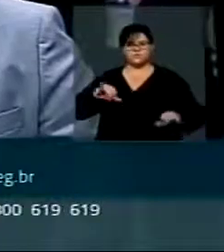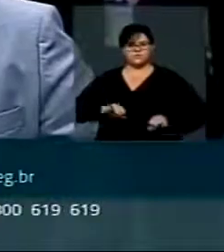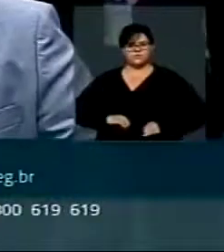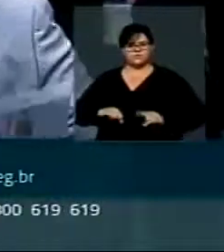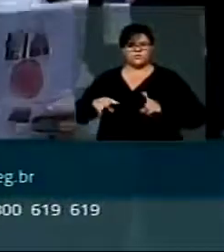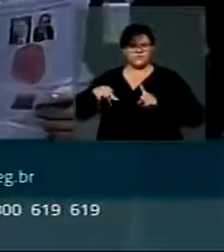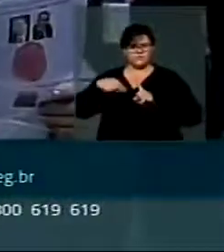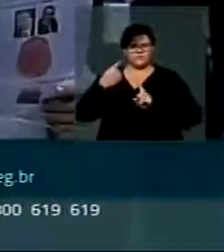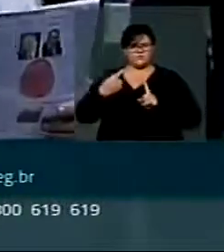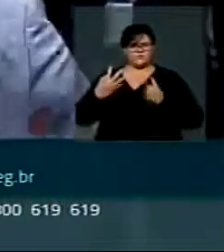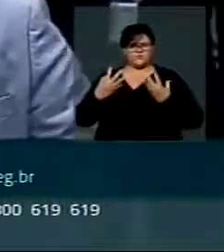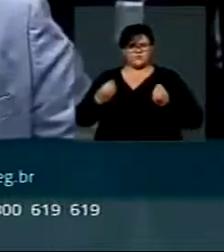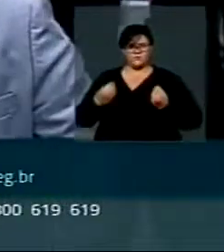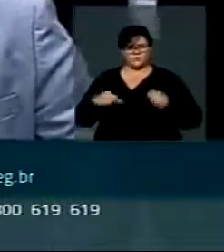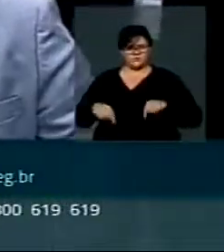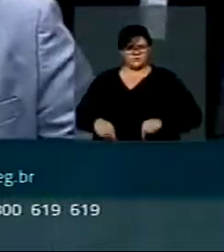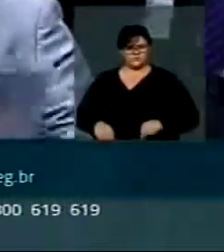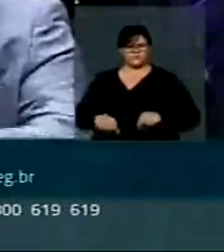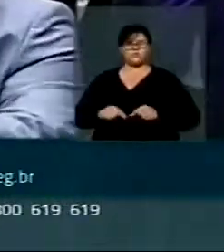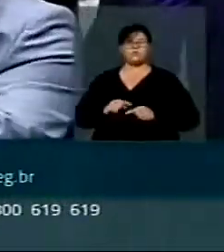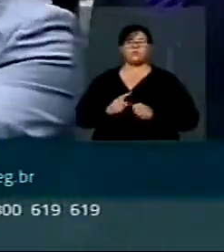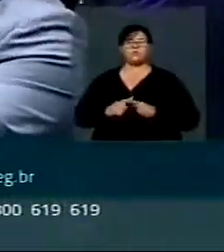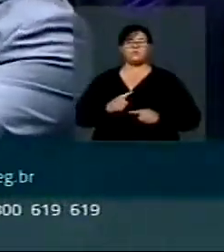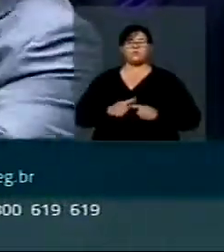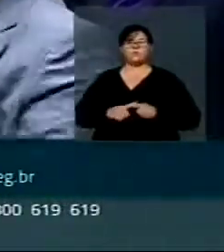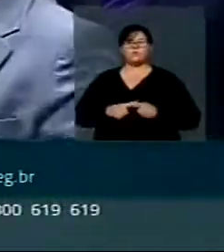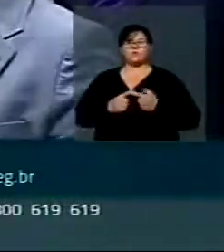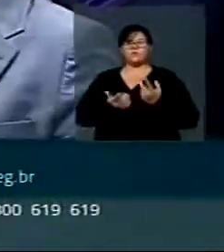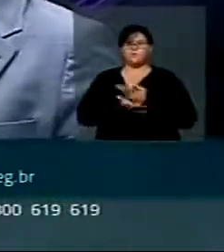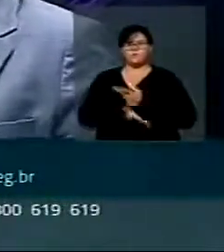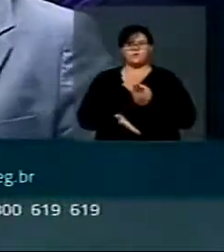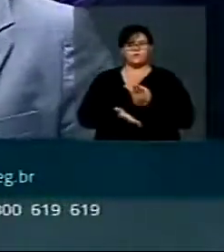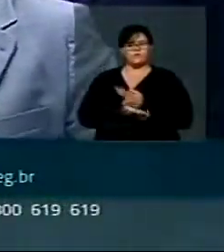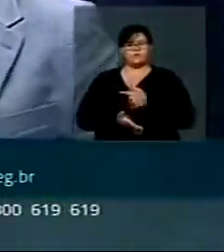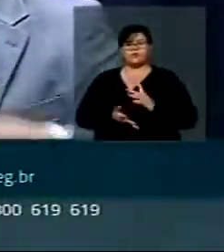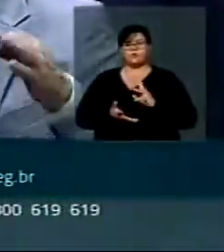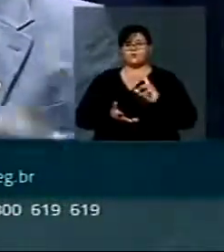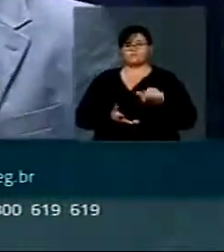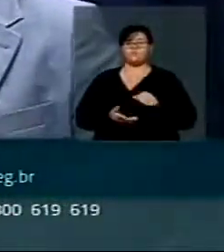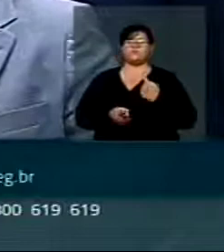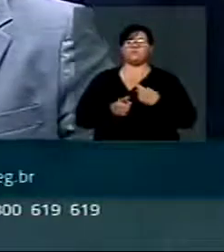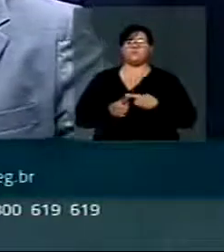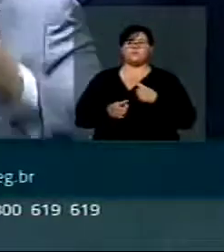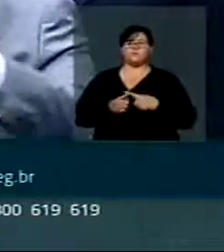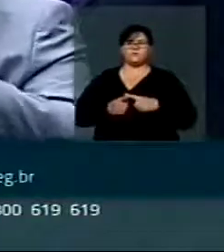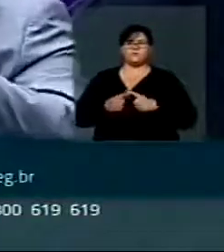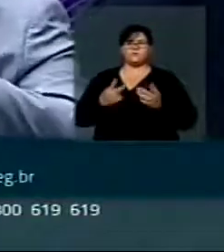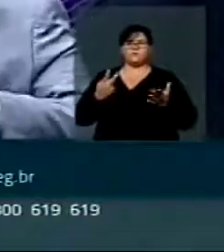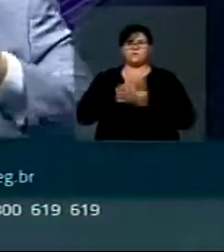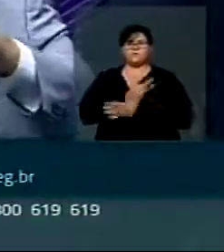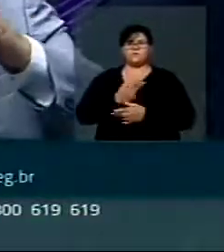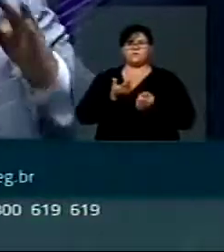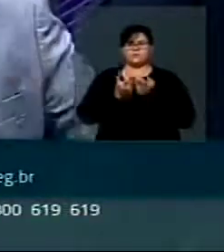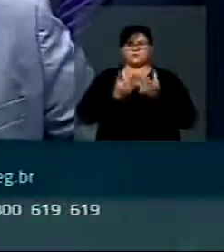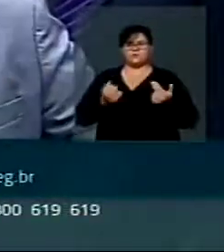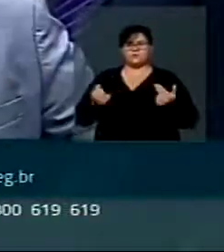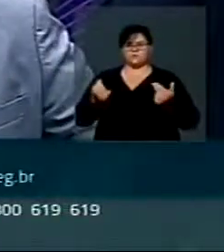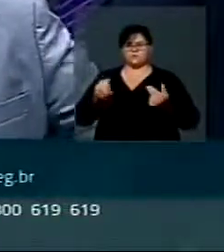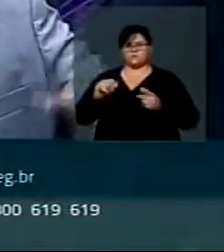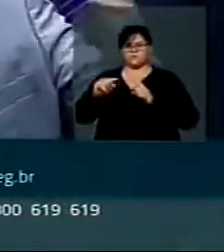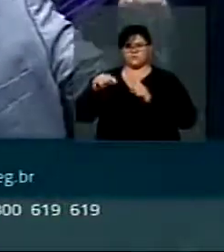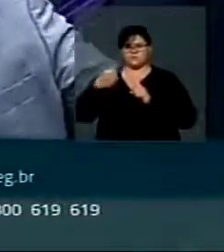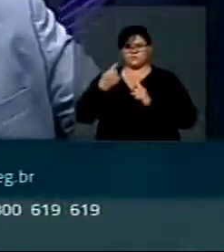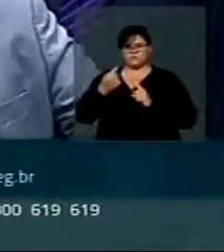ataques aqui com inverdades insustentáveis. Um dos ataques permanentemente